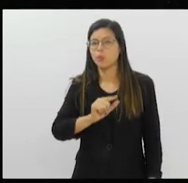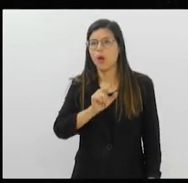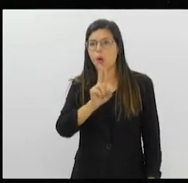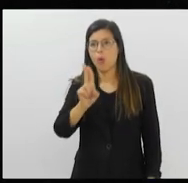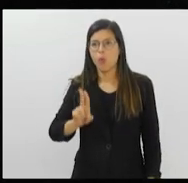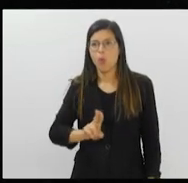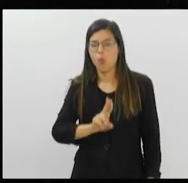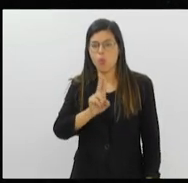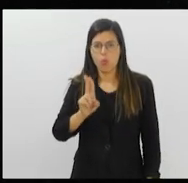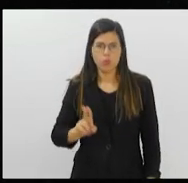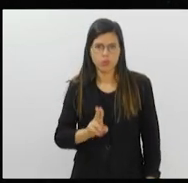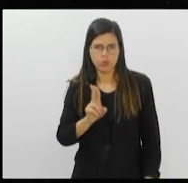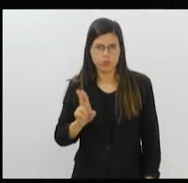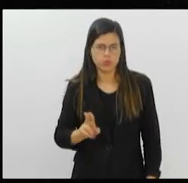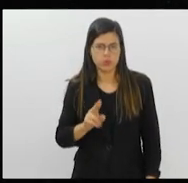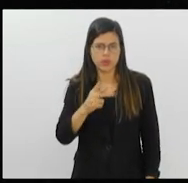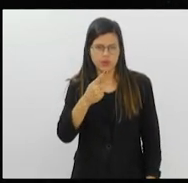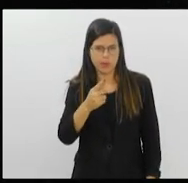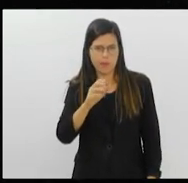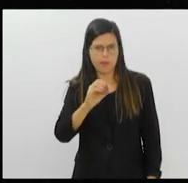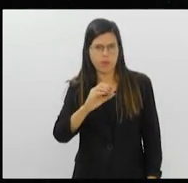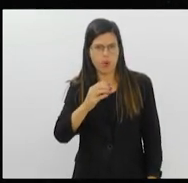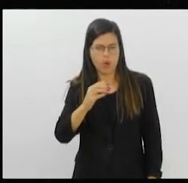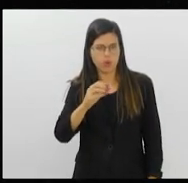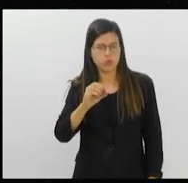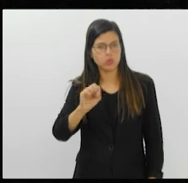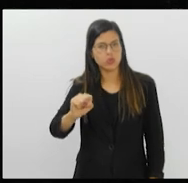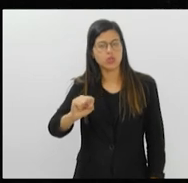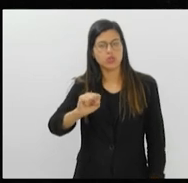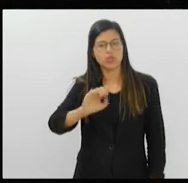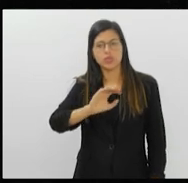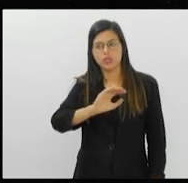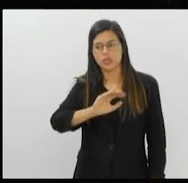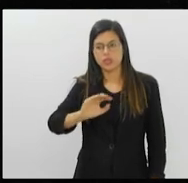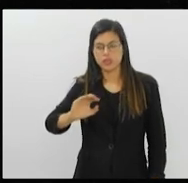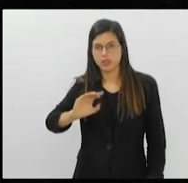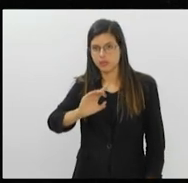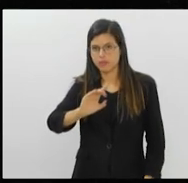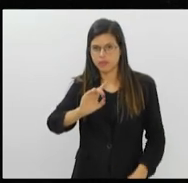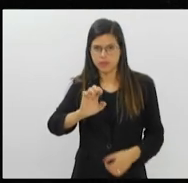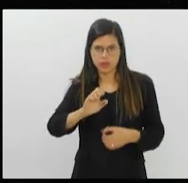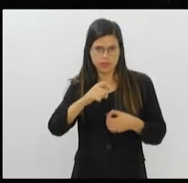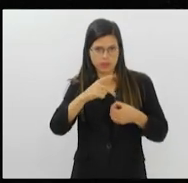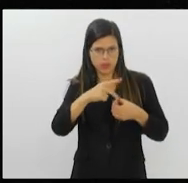em poços de petróleo. Ora,